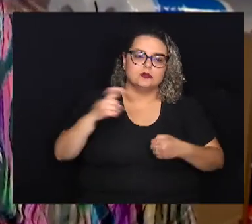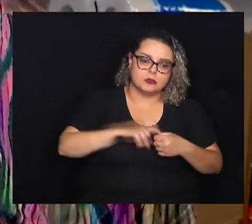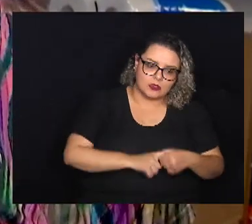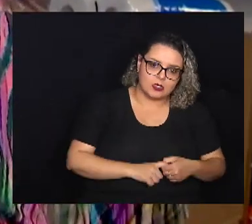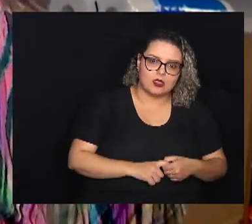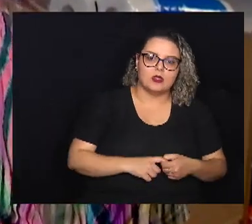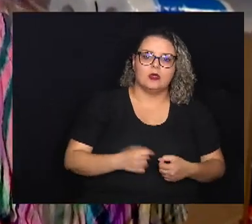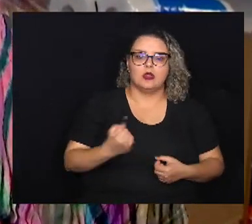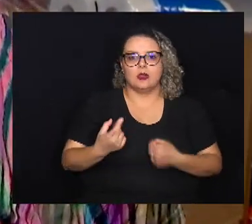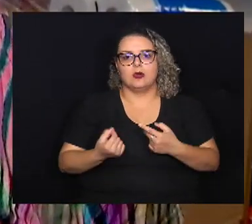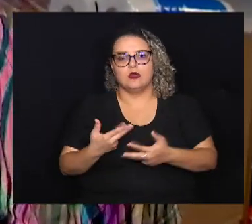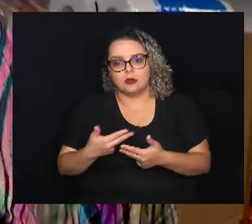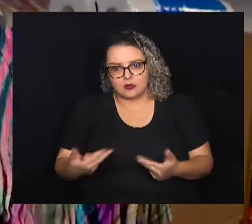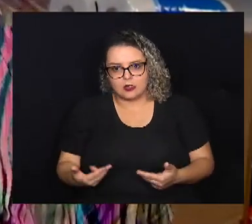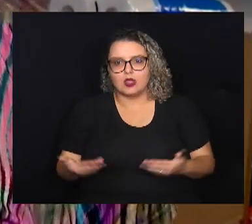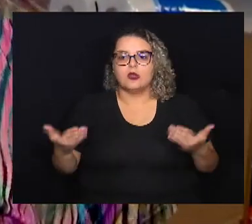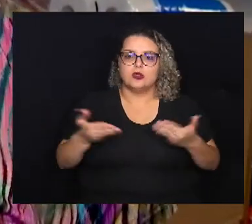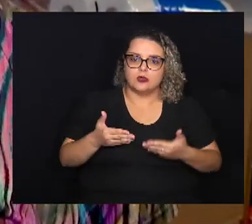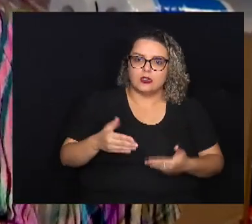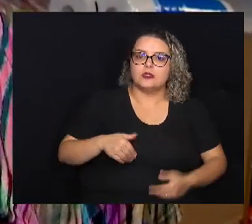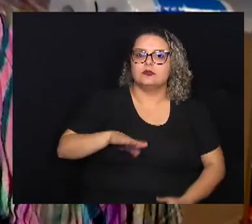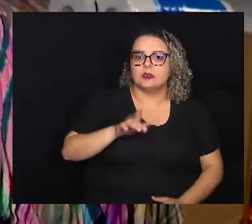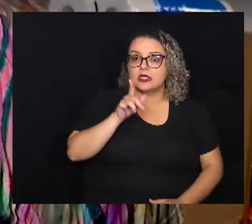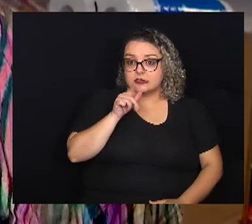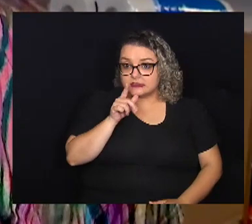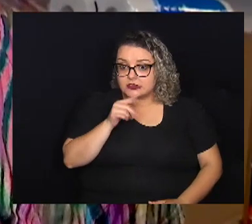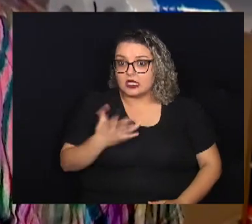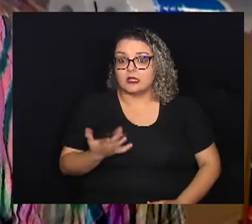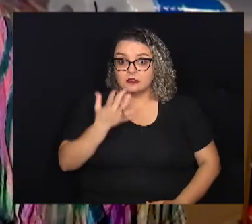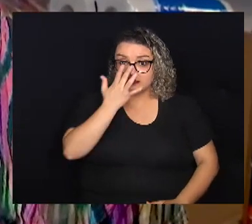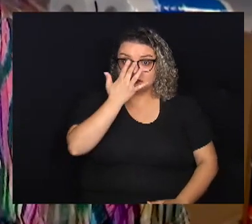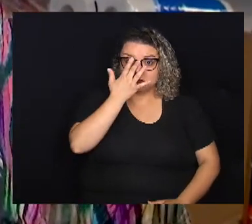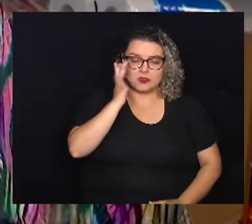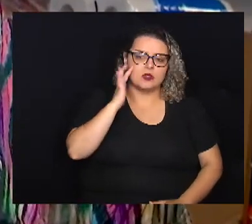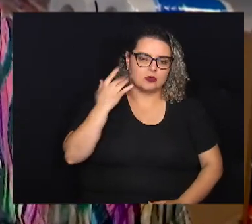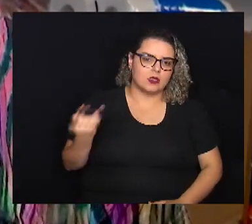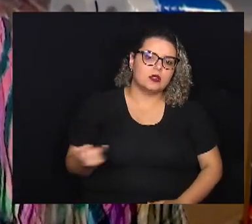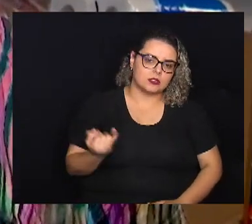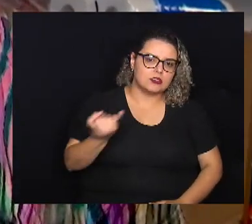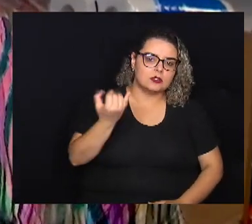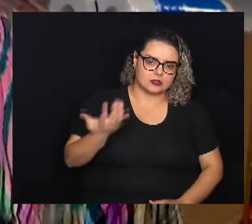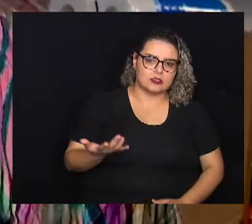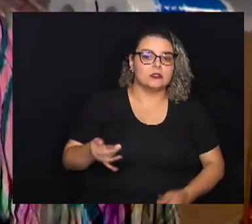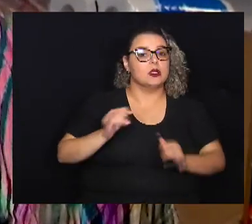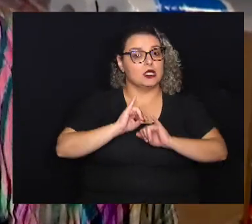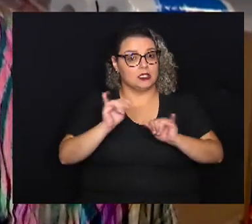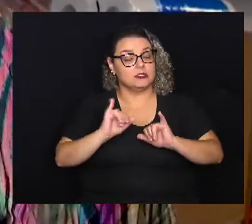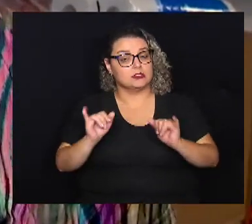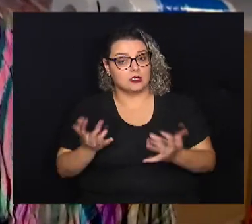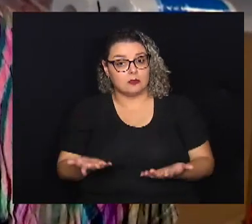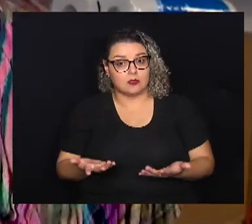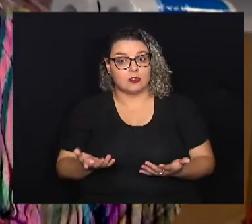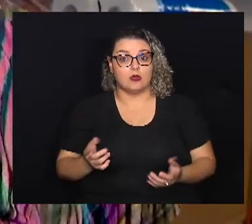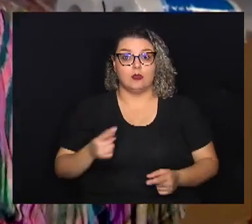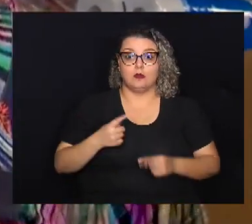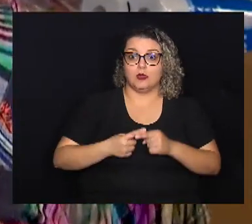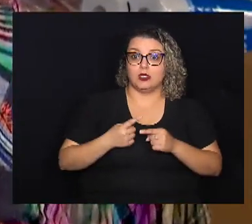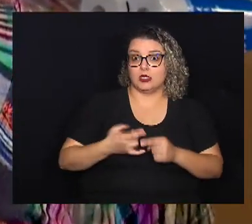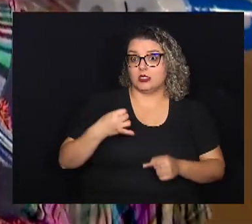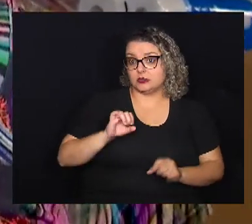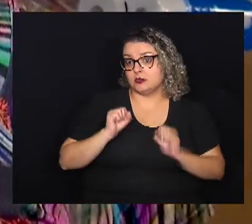coisas, aí hoje eu vim trazer mais água. E eu acho super importante essa campanha, porque se a gente puder